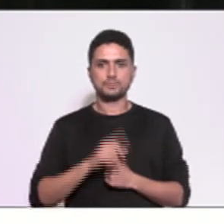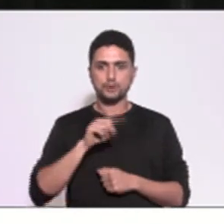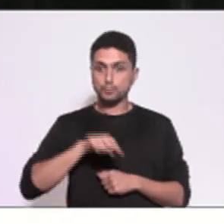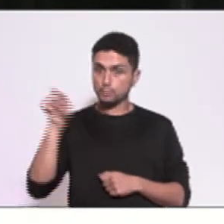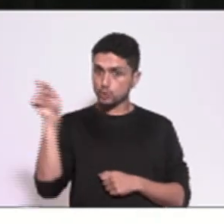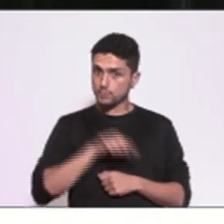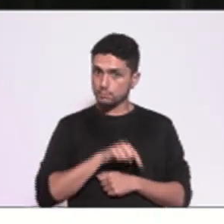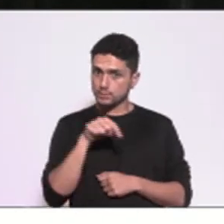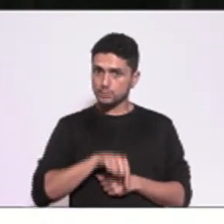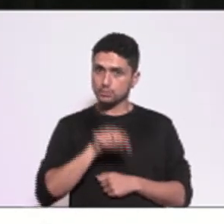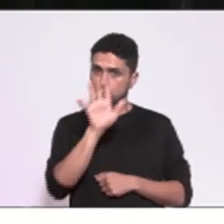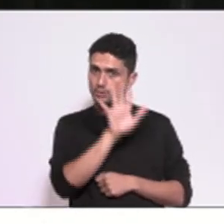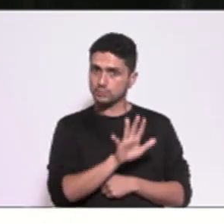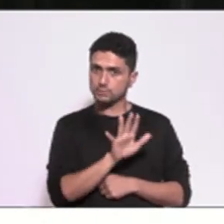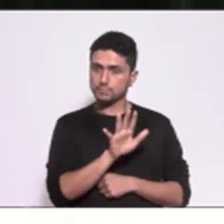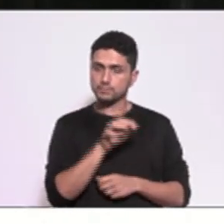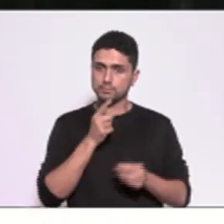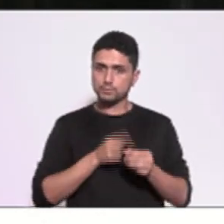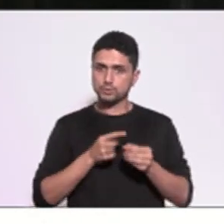a fabricação,